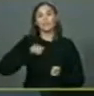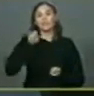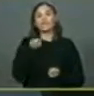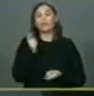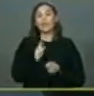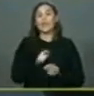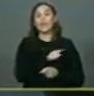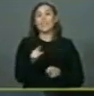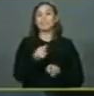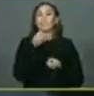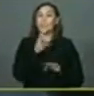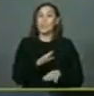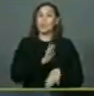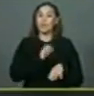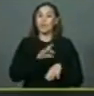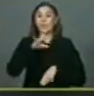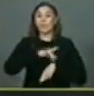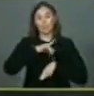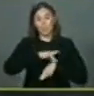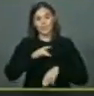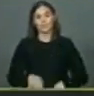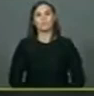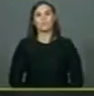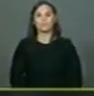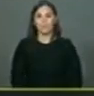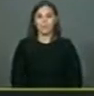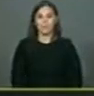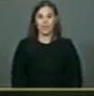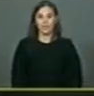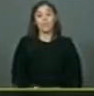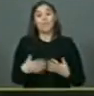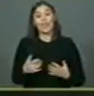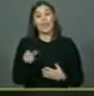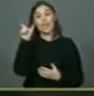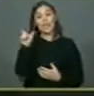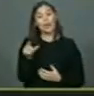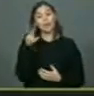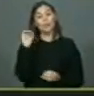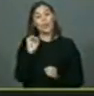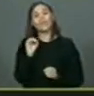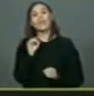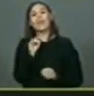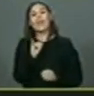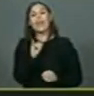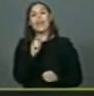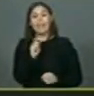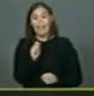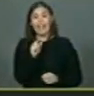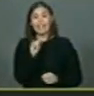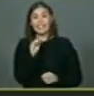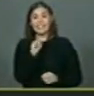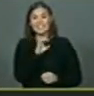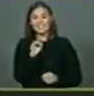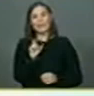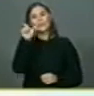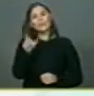aquilo que eles perderam ao longo do processo de cancro. E agora que ele não está aqui a ouvir, como é que é o Elísio? Conte-nos. O Elísio